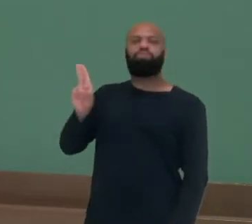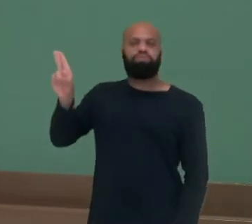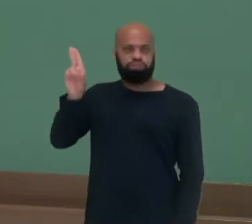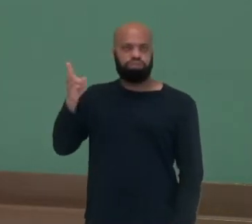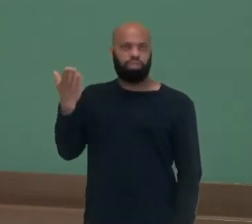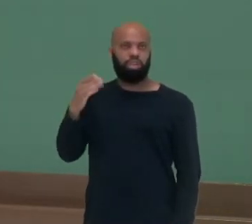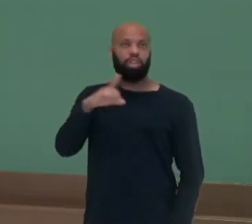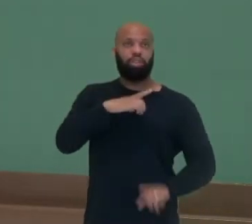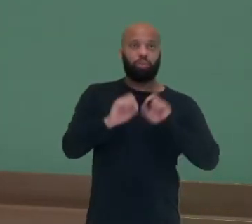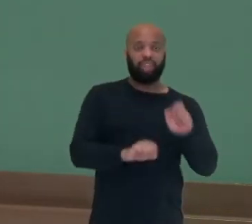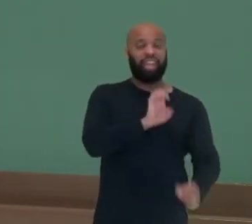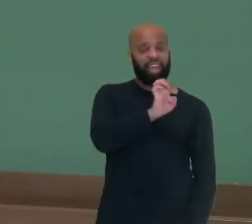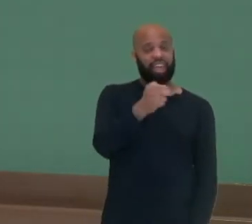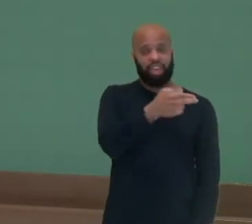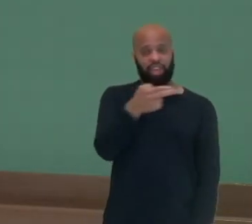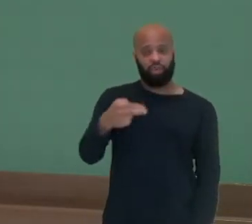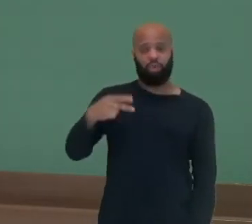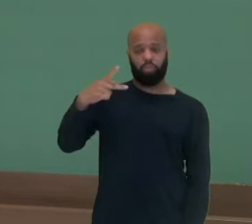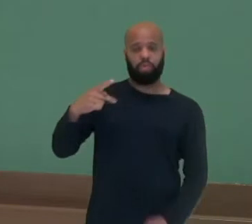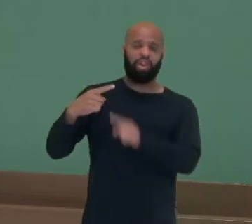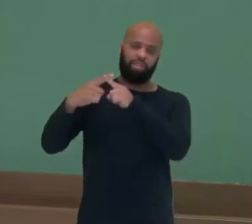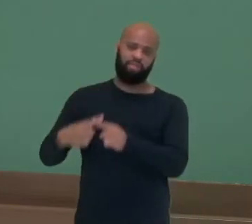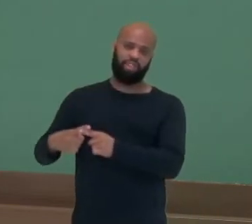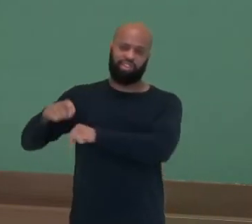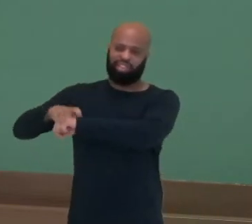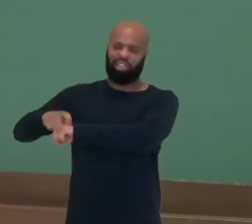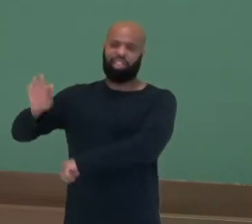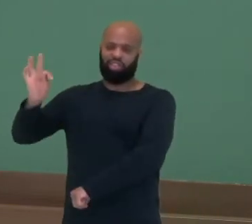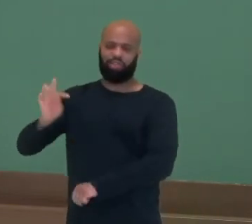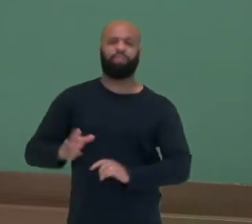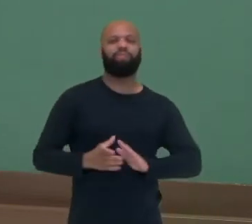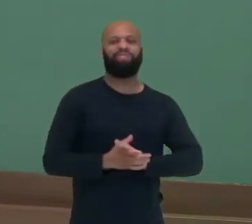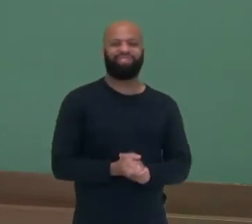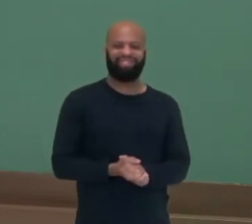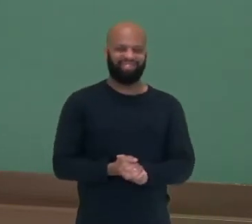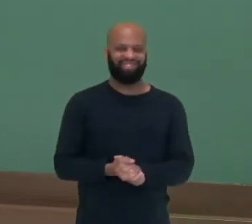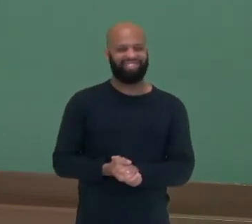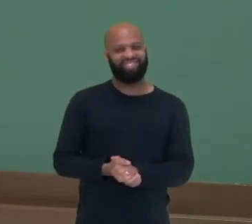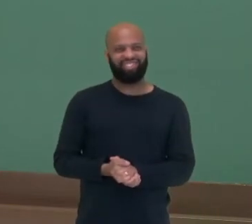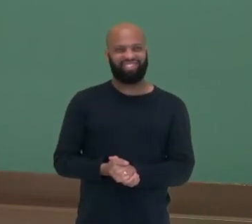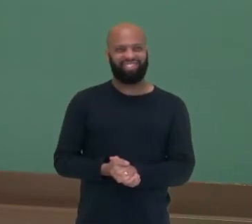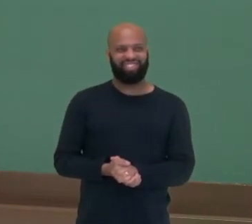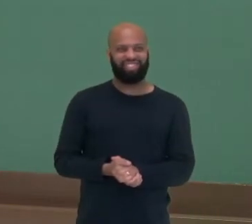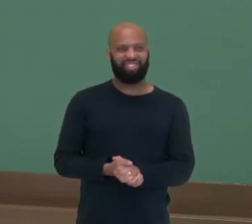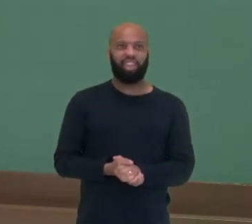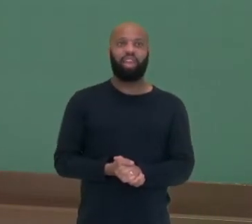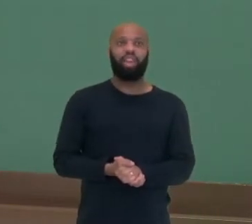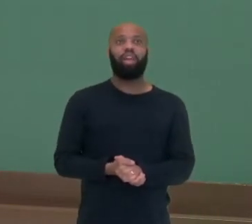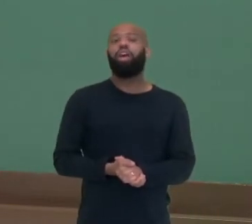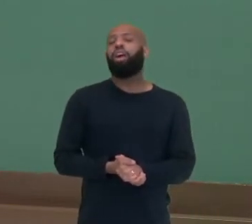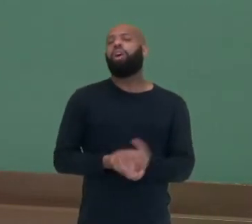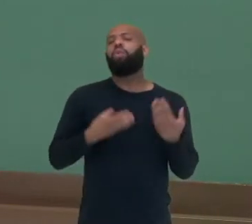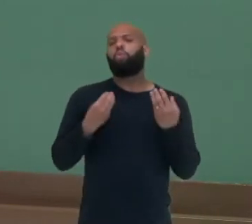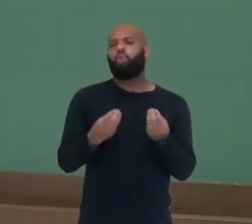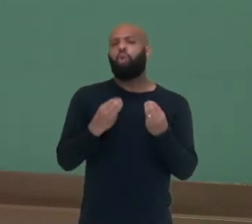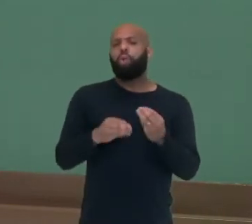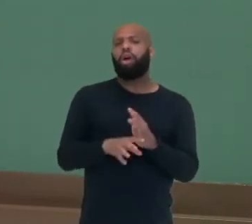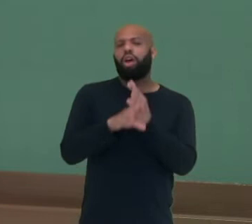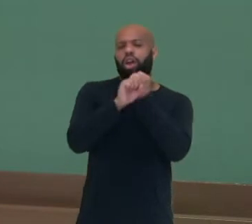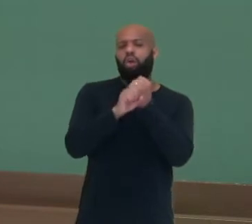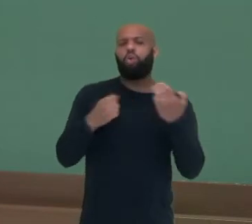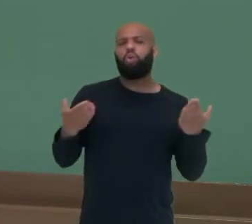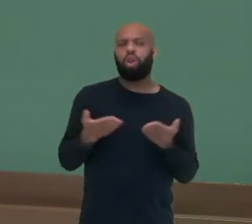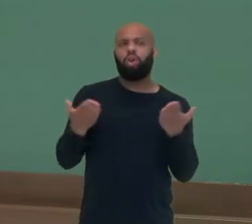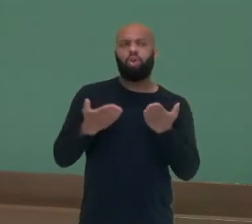A multiplicação da potência do equipamento pelo tempo que ele permaneceu ligado. Então, como calcular, então,